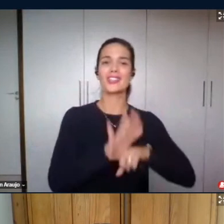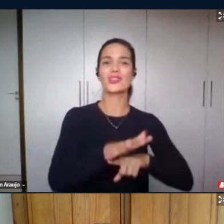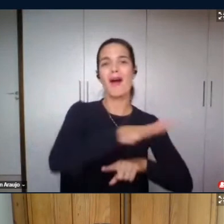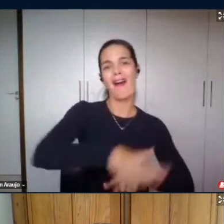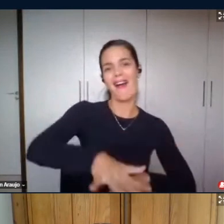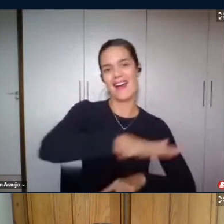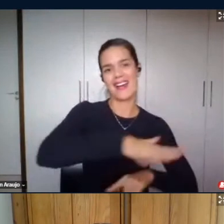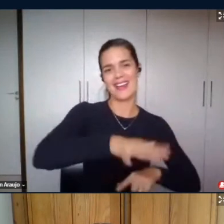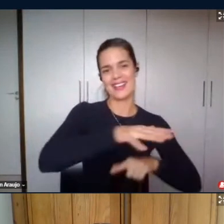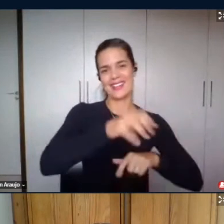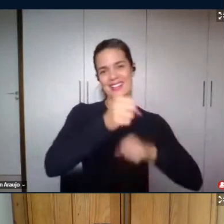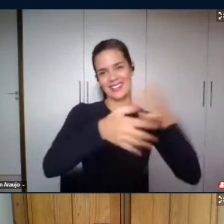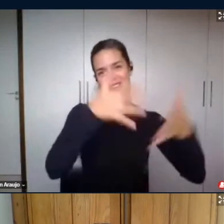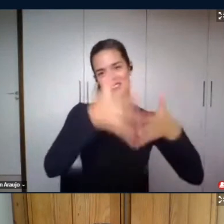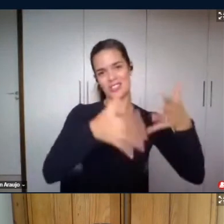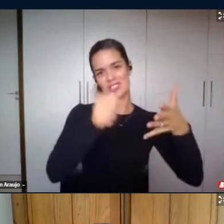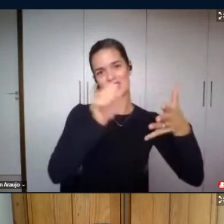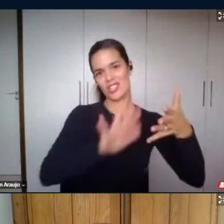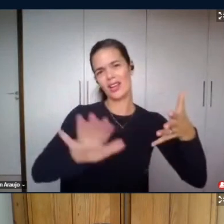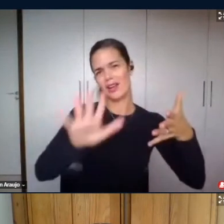área.